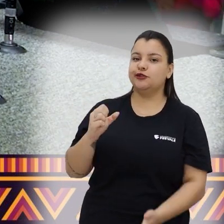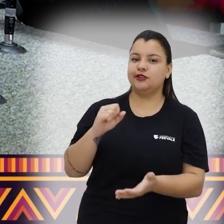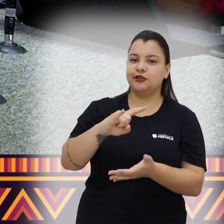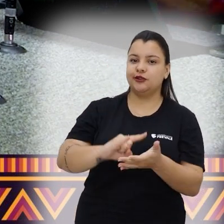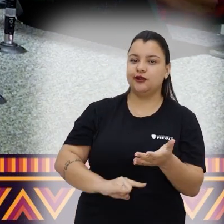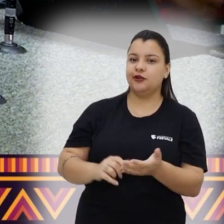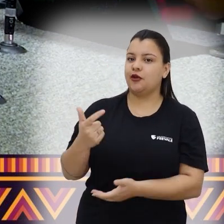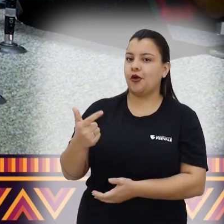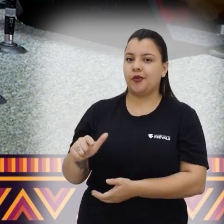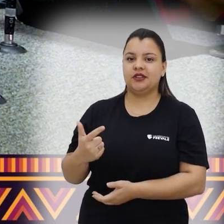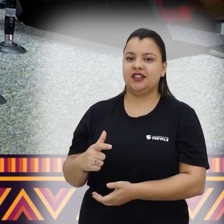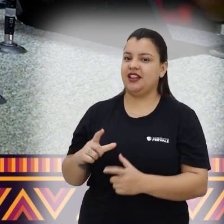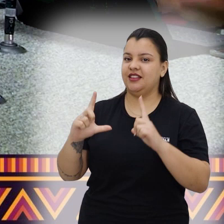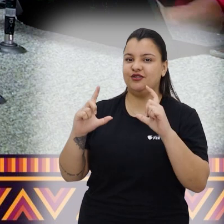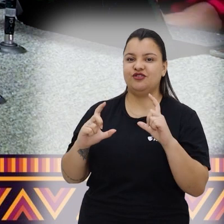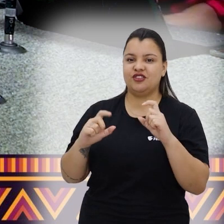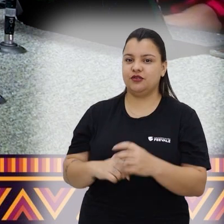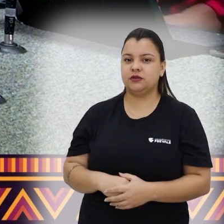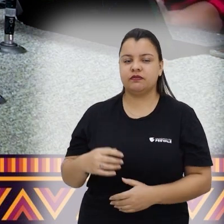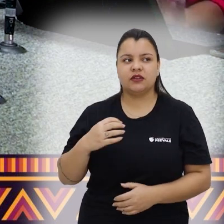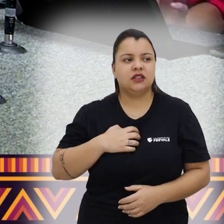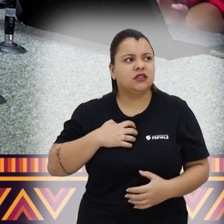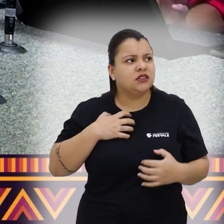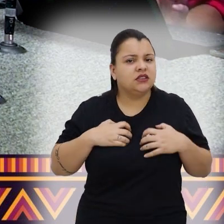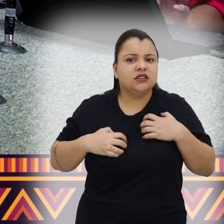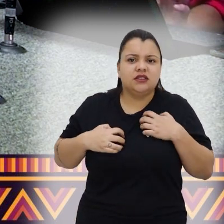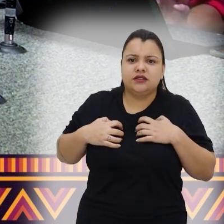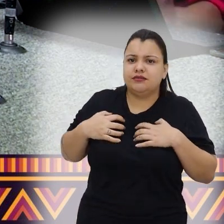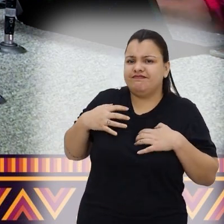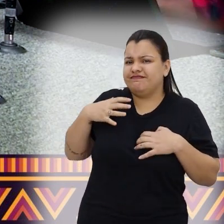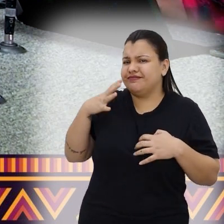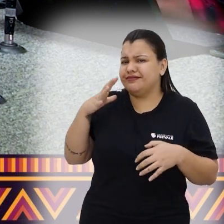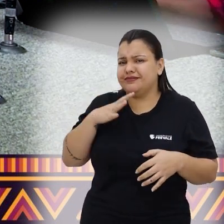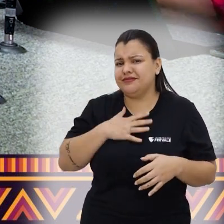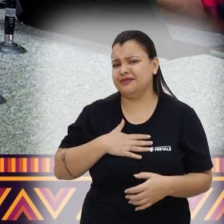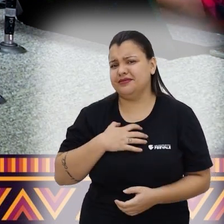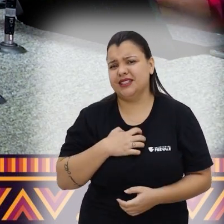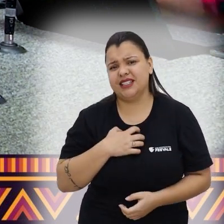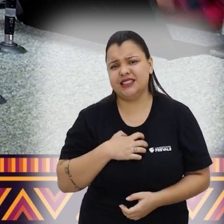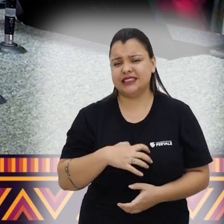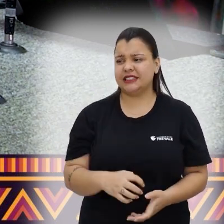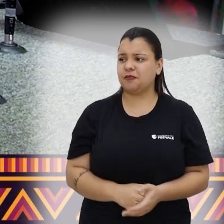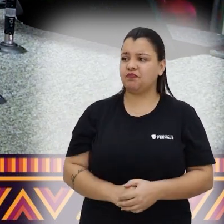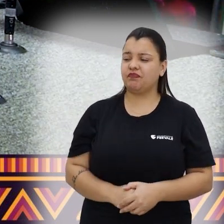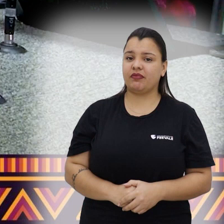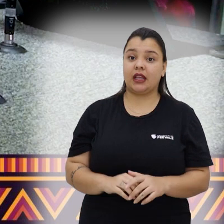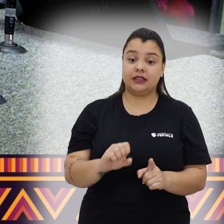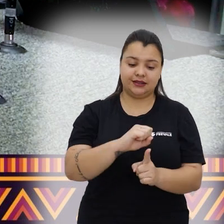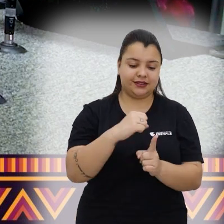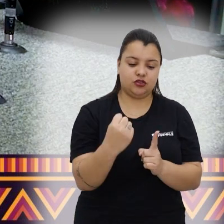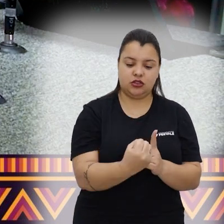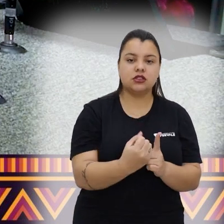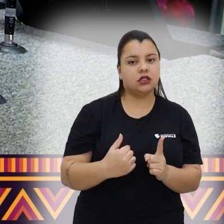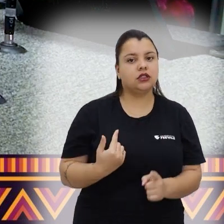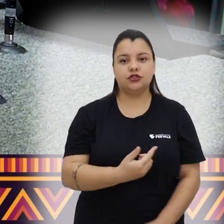tipo, aquilo Natural me deu um negócio aqui, cara, eu fiquei mal, assim, sabe? Na hora, assim. Dentro dessa sociedade que a gente vive,